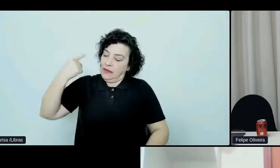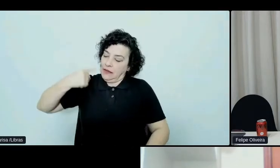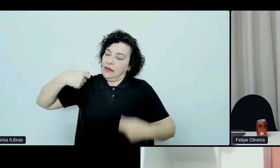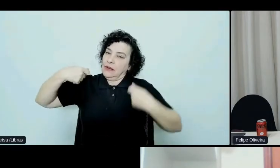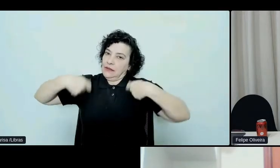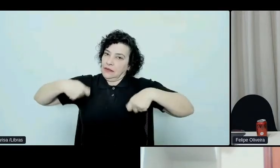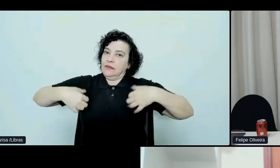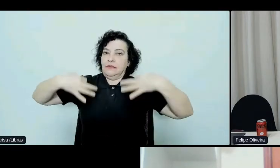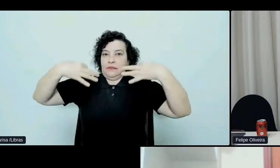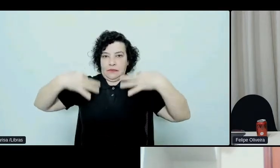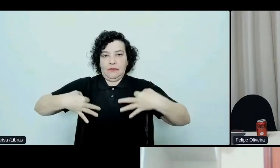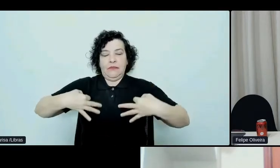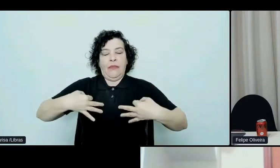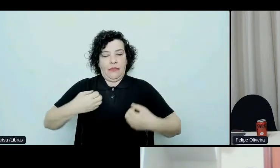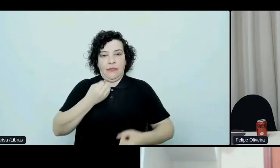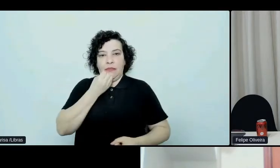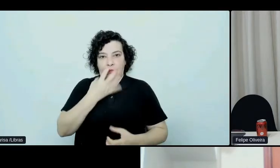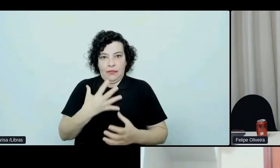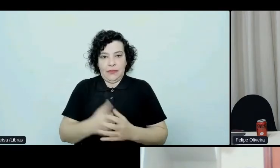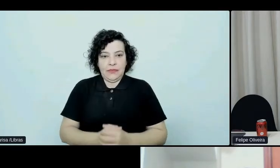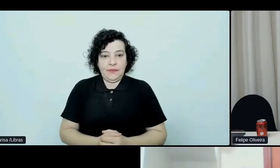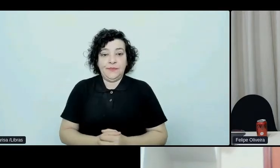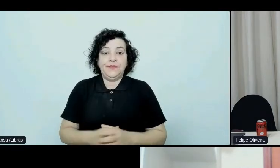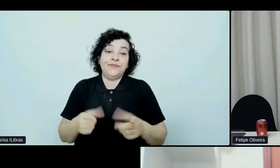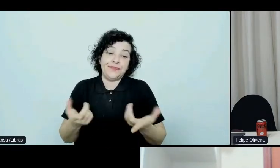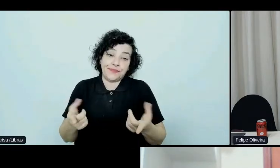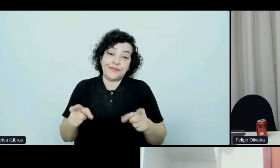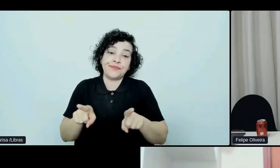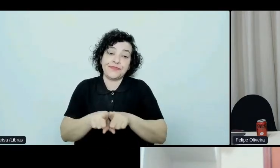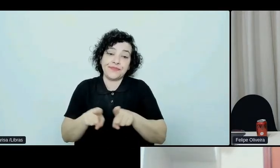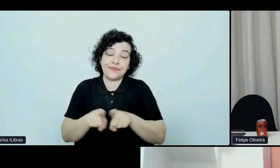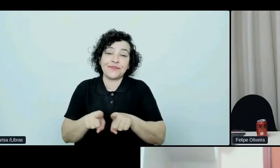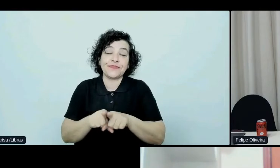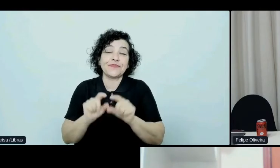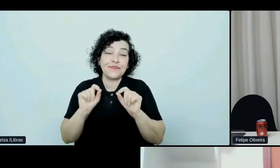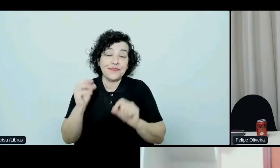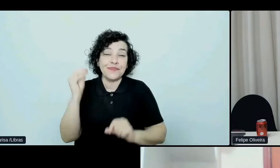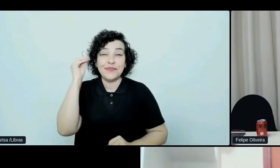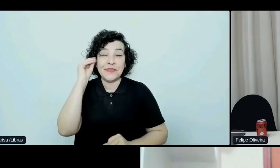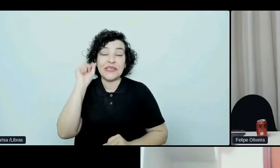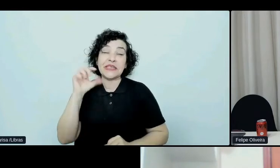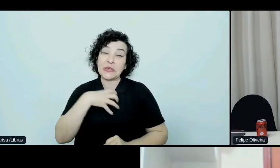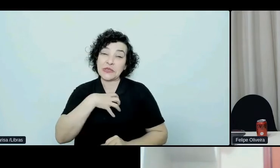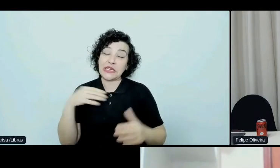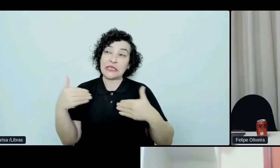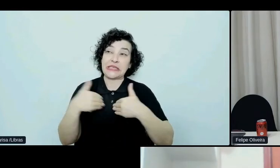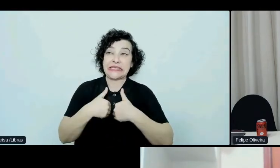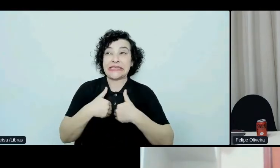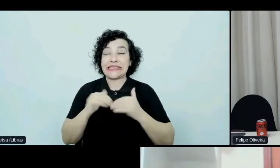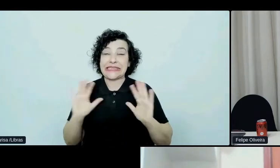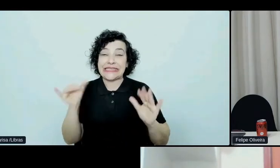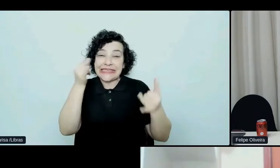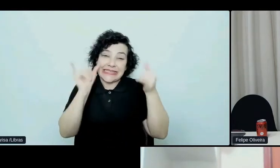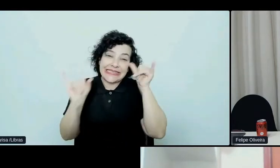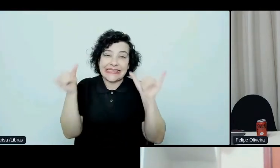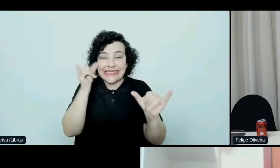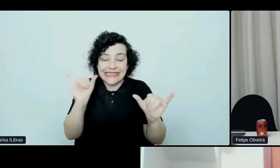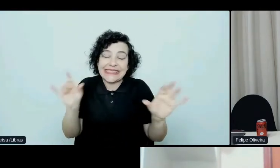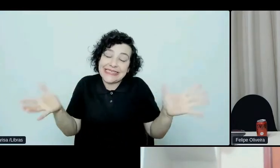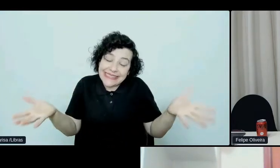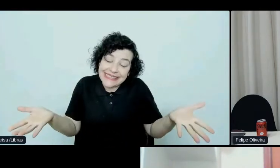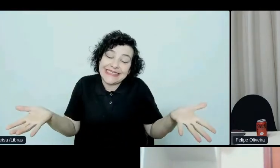aprofundando nisso para poder me ajudar e ajudar ao outro. Porque para que eu possa ajudar ao outro, eu tenho que